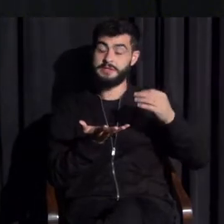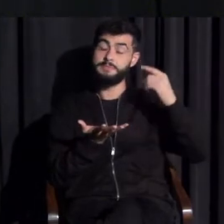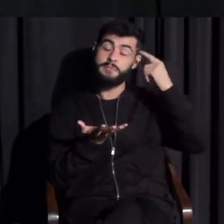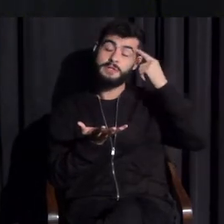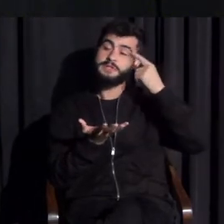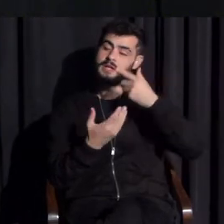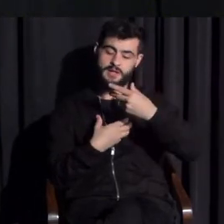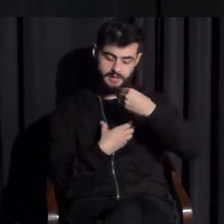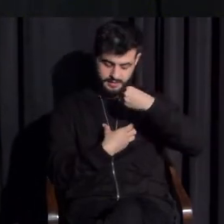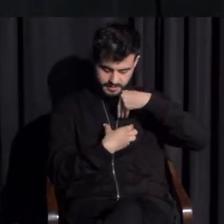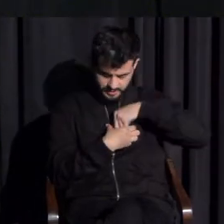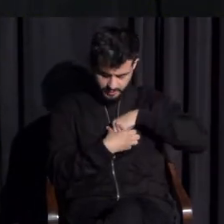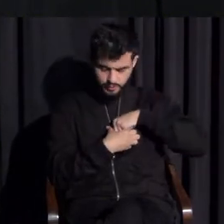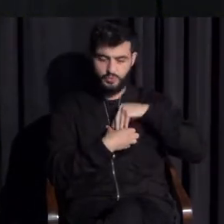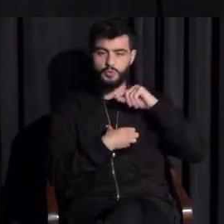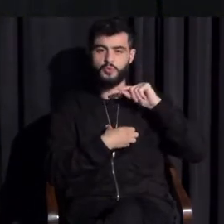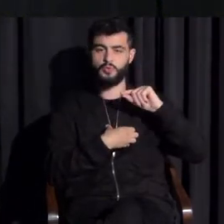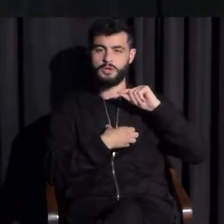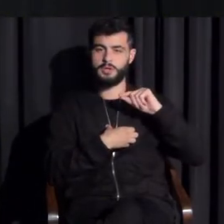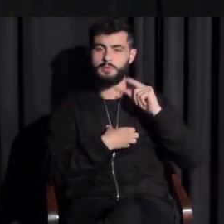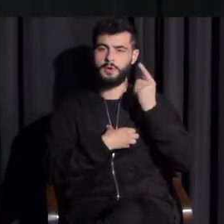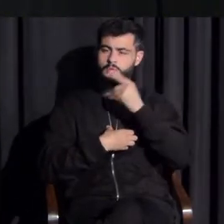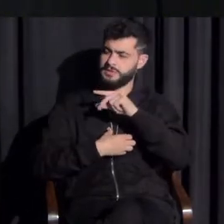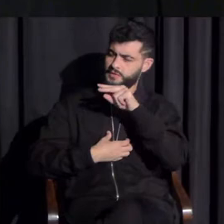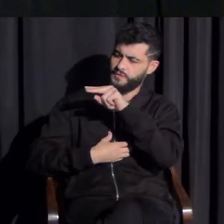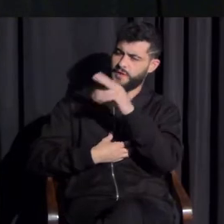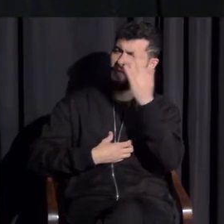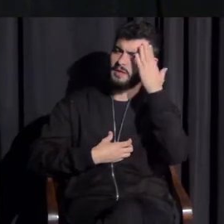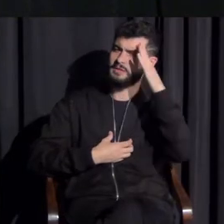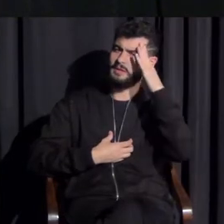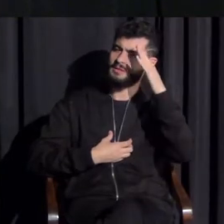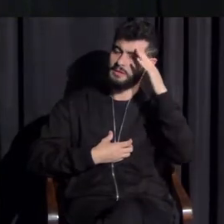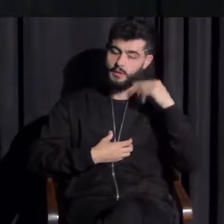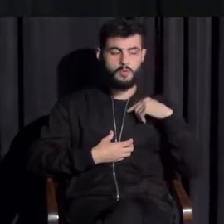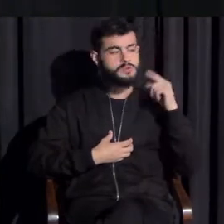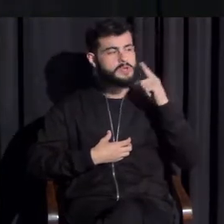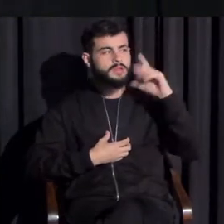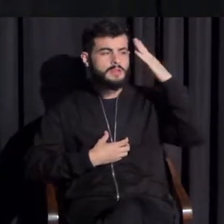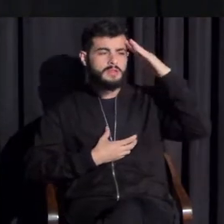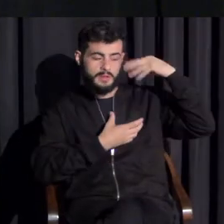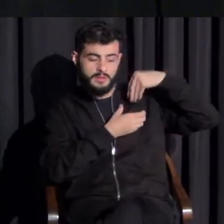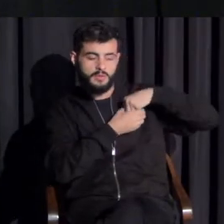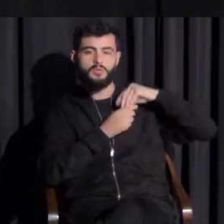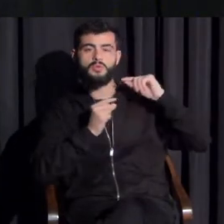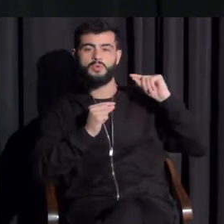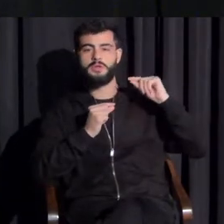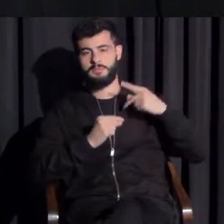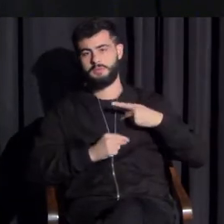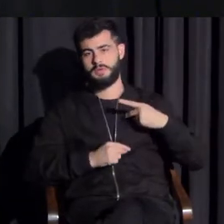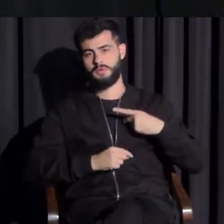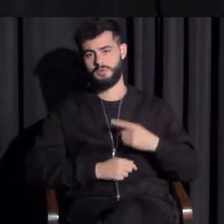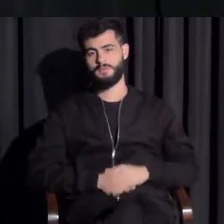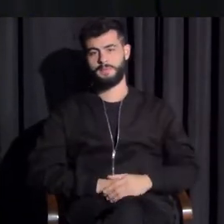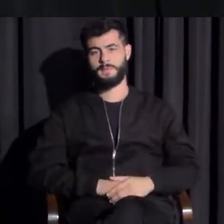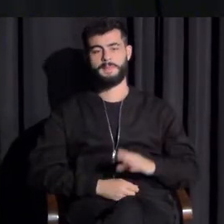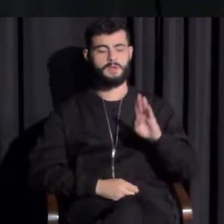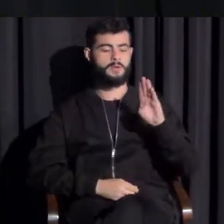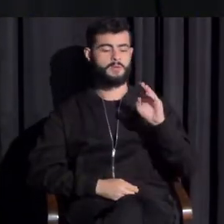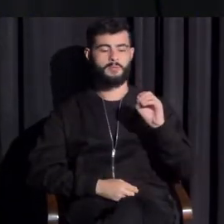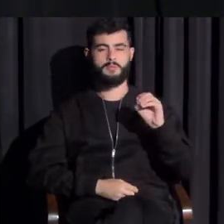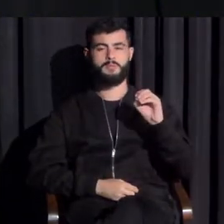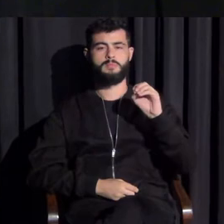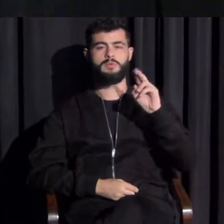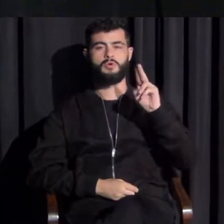carrega para compreender esses desenhos. Né? Aí, evocando aí, enfim, o Bourdieu, por exemplo,